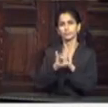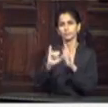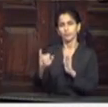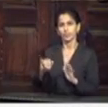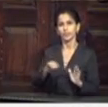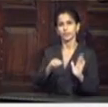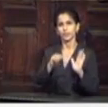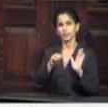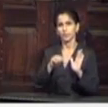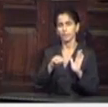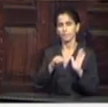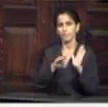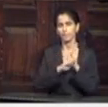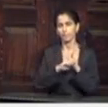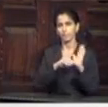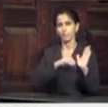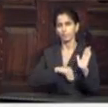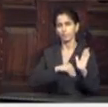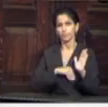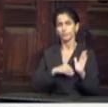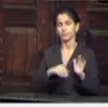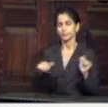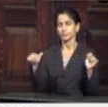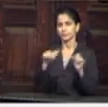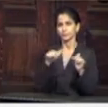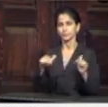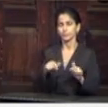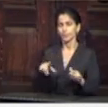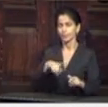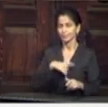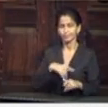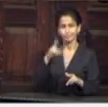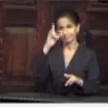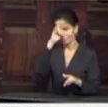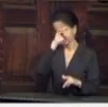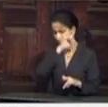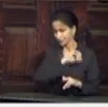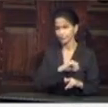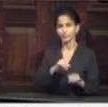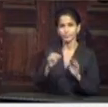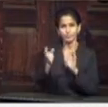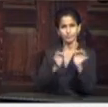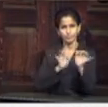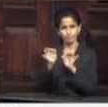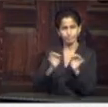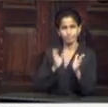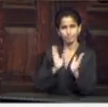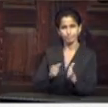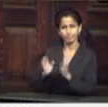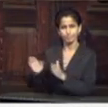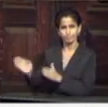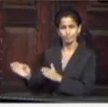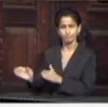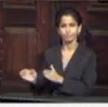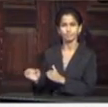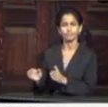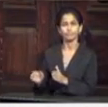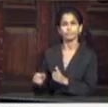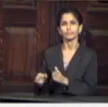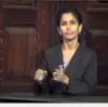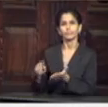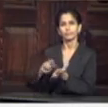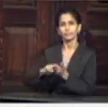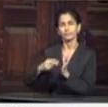piso, trabalhadores que têm muitas dificuldades de organização, tanto a nível